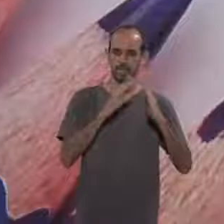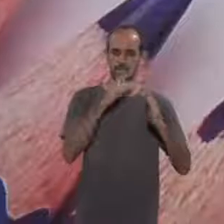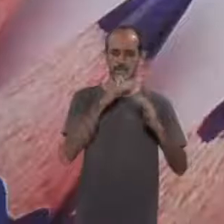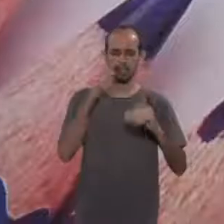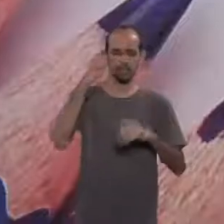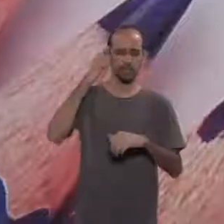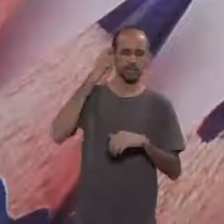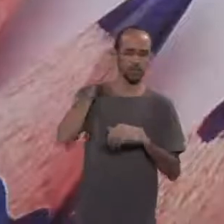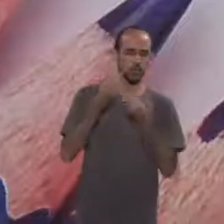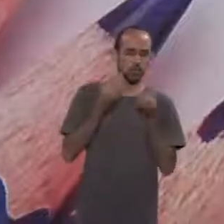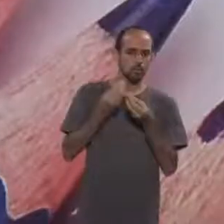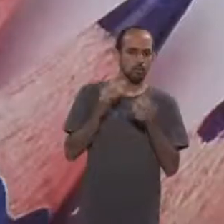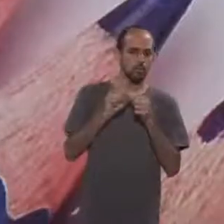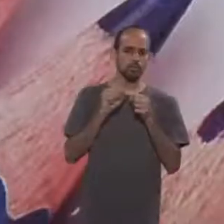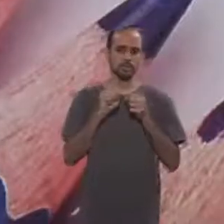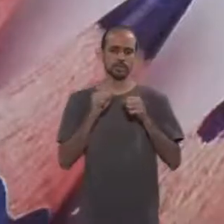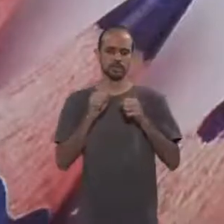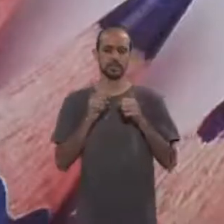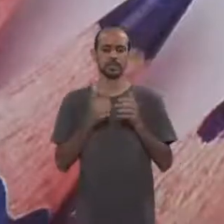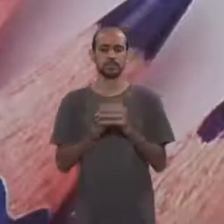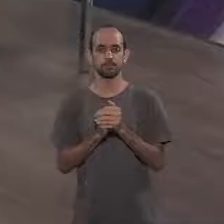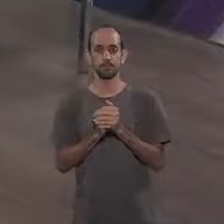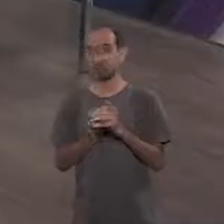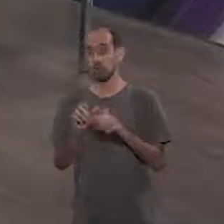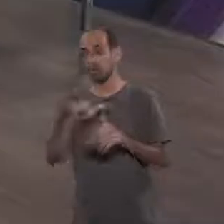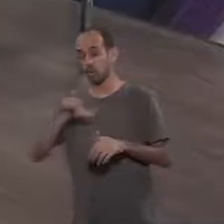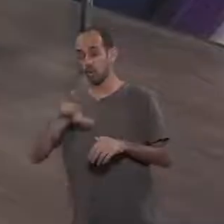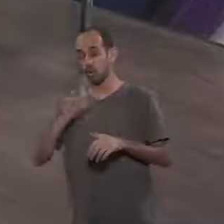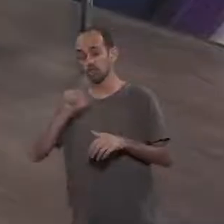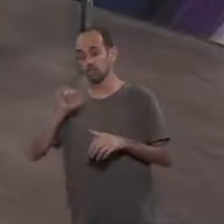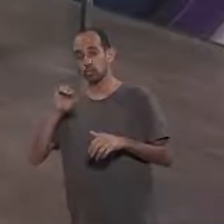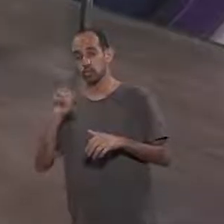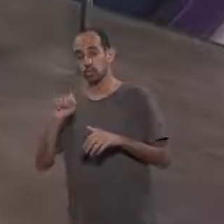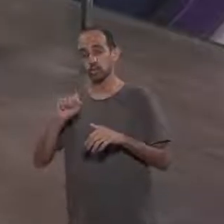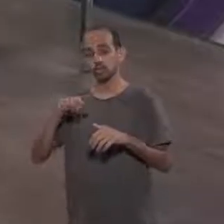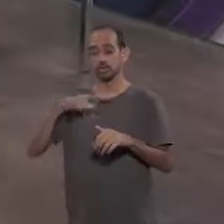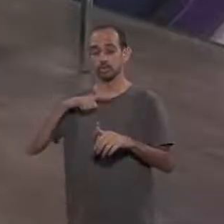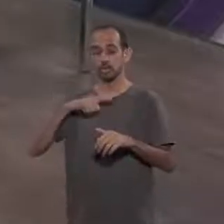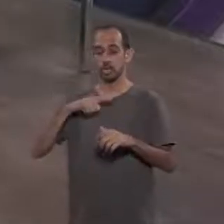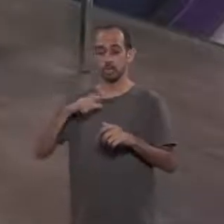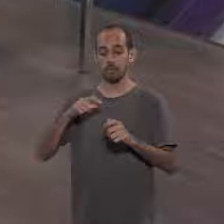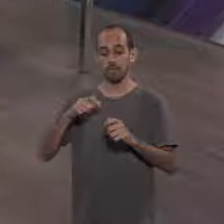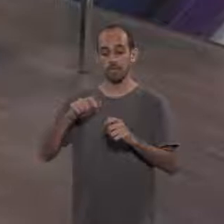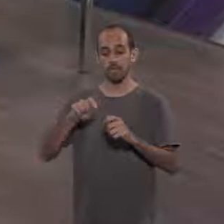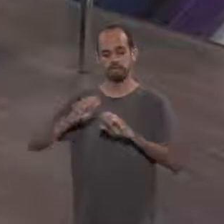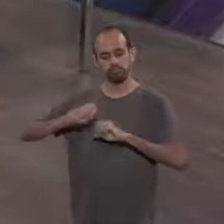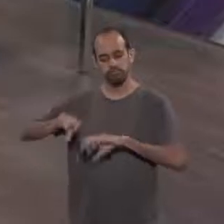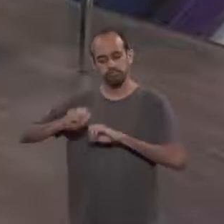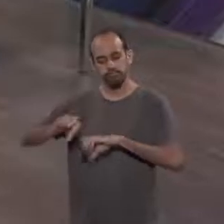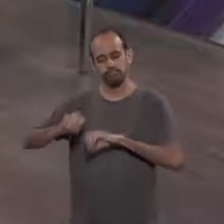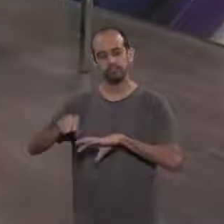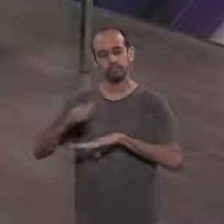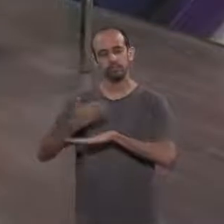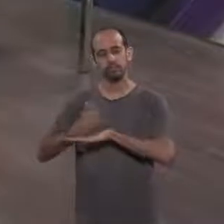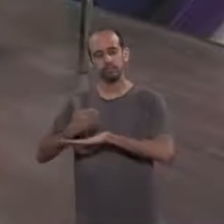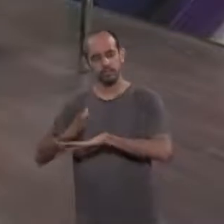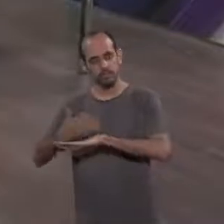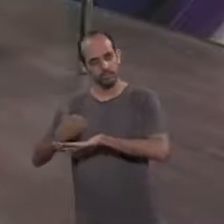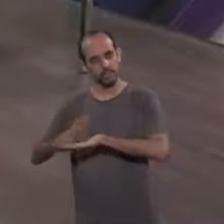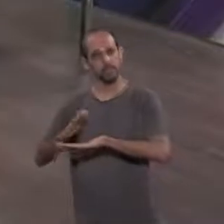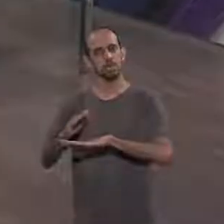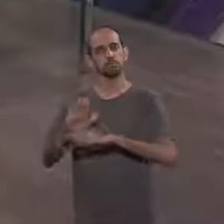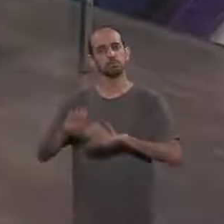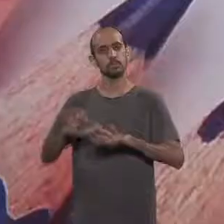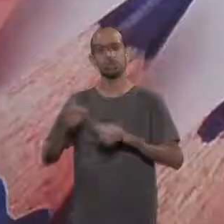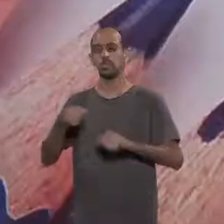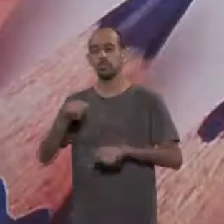vou fazer agora? Claro que lá eles têm até uma capacitação, mas muitos professores não recebem sequer essa capacitação. E